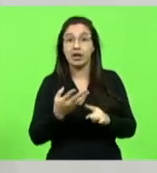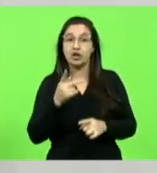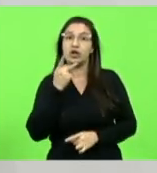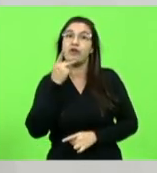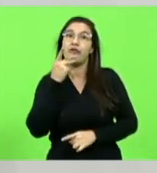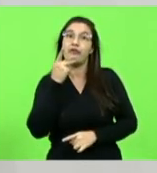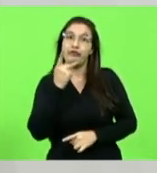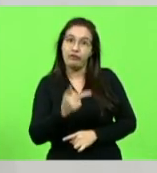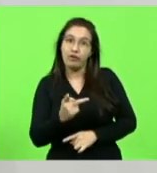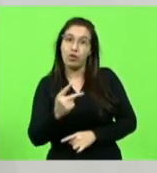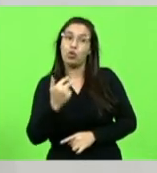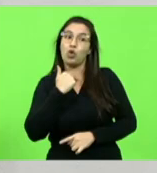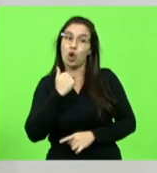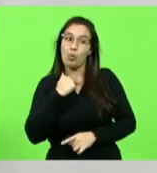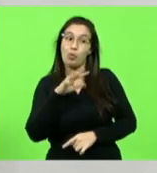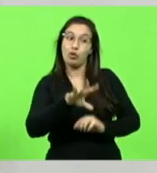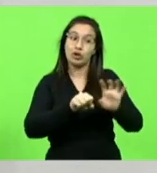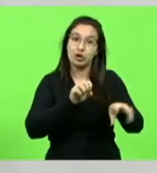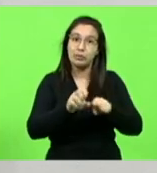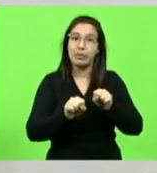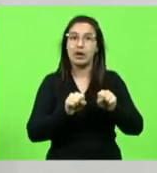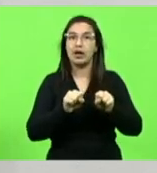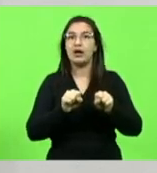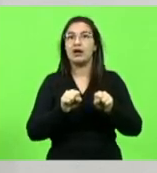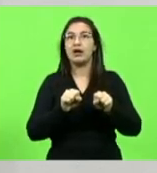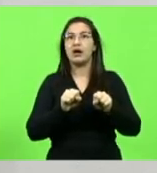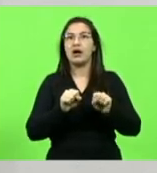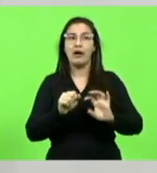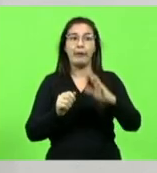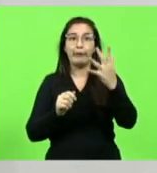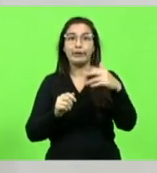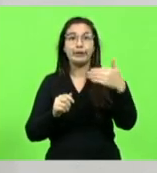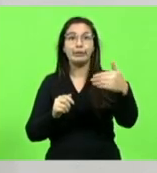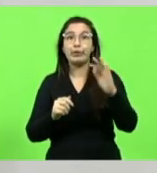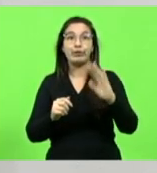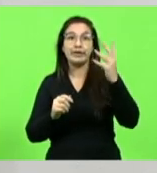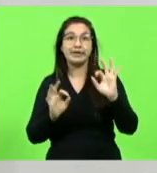não cumpriu e nada aconteceu. Pois bem,